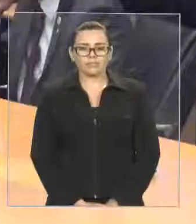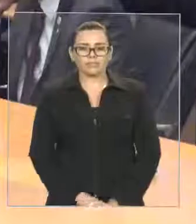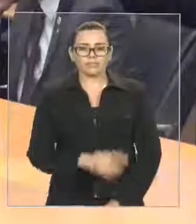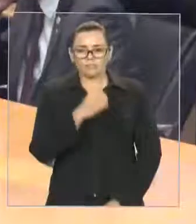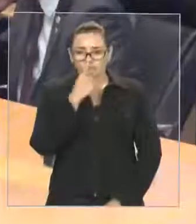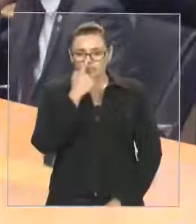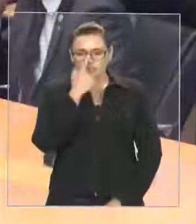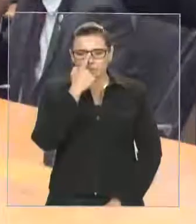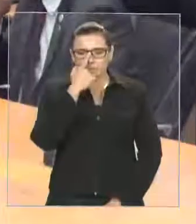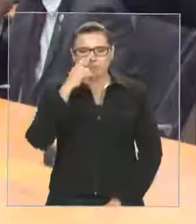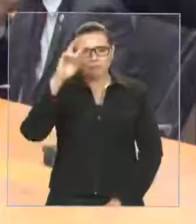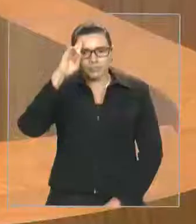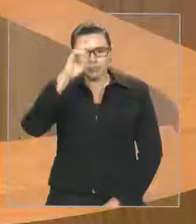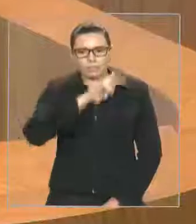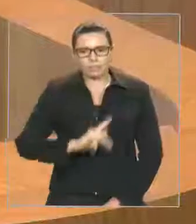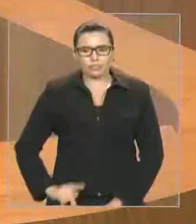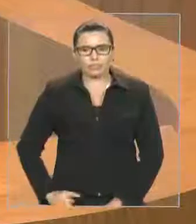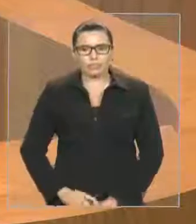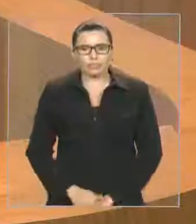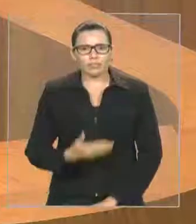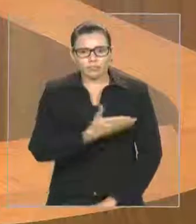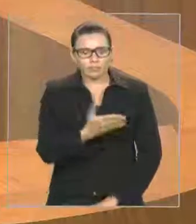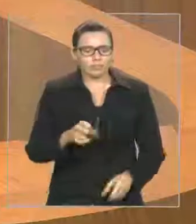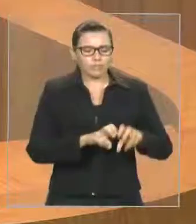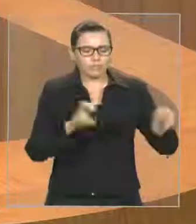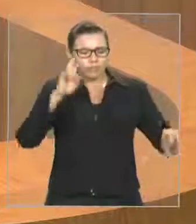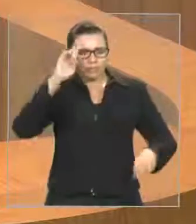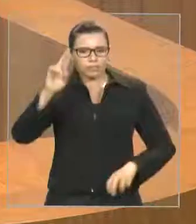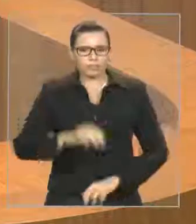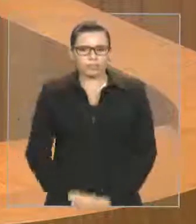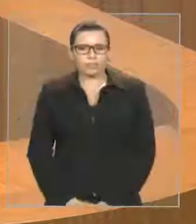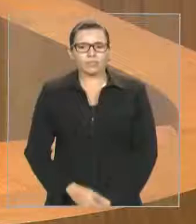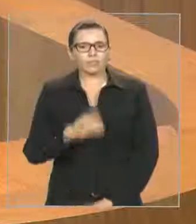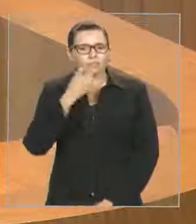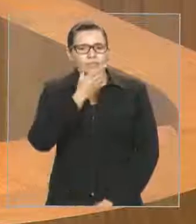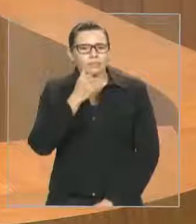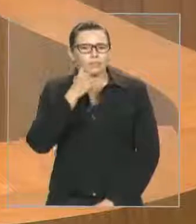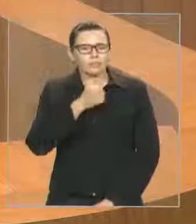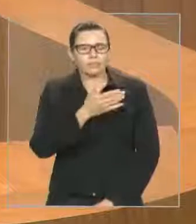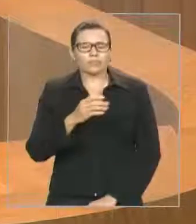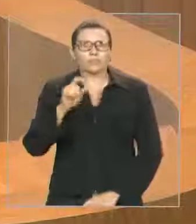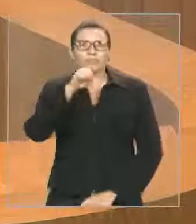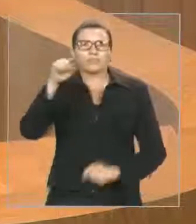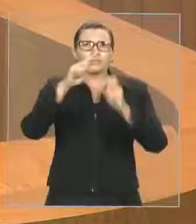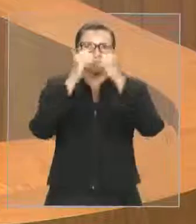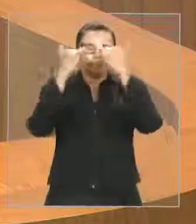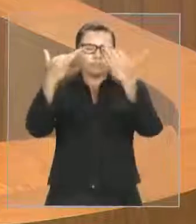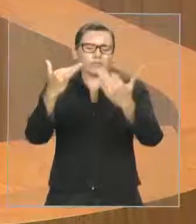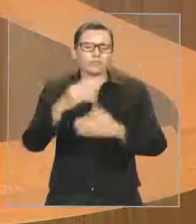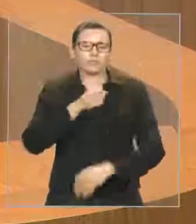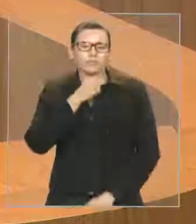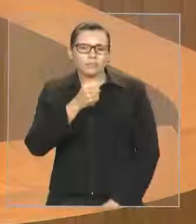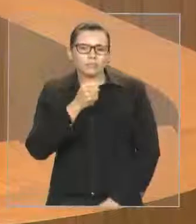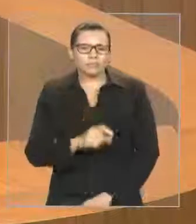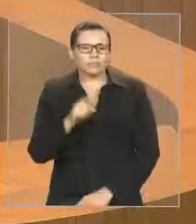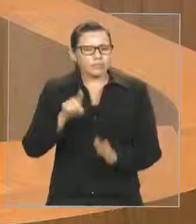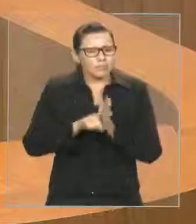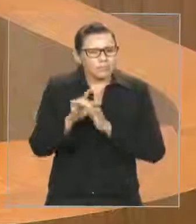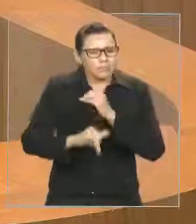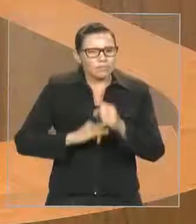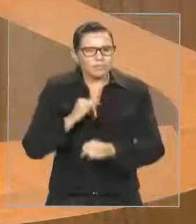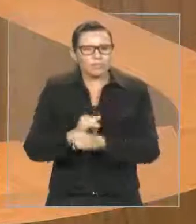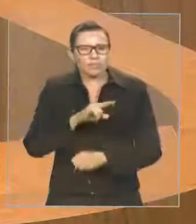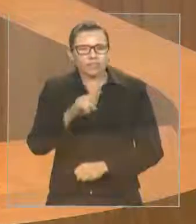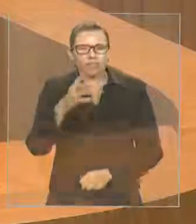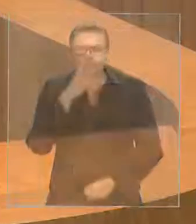Senhor presidente, demais membros da mesa, senhoras e senhores deputados, galeria, imprensa, internautas, telespectadores que nos acompanham